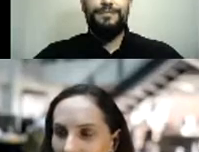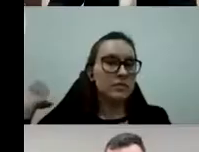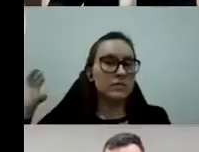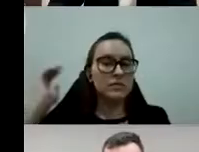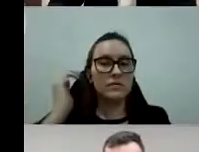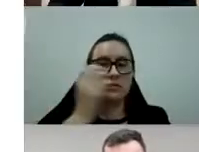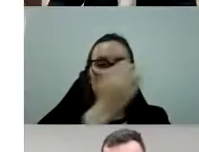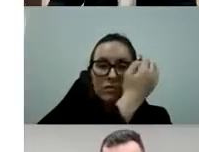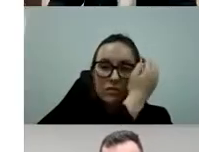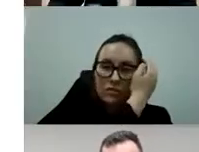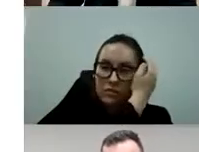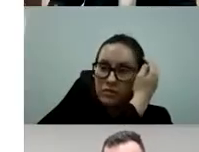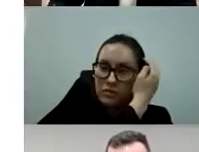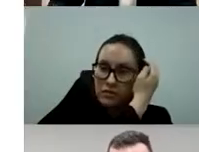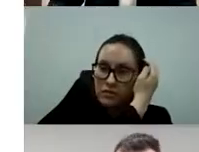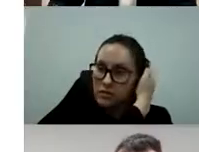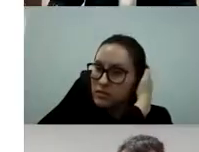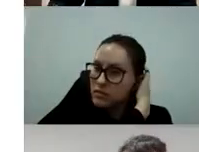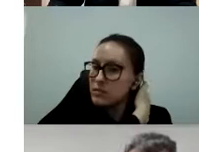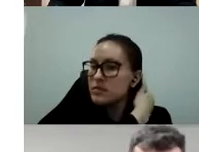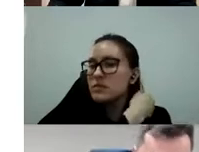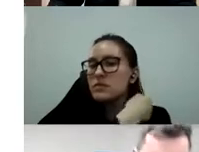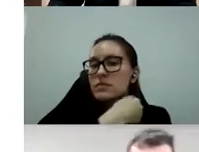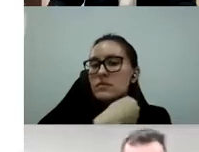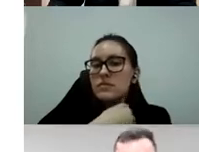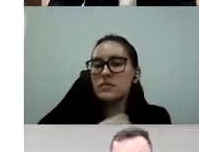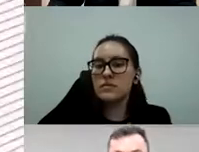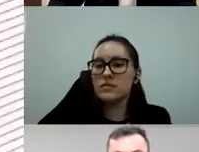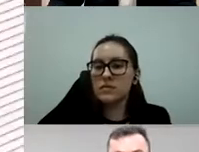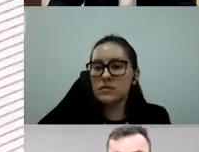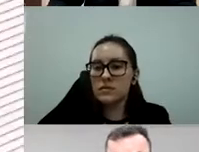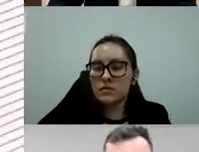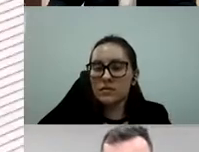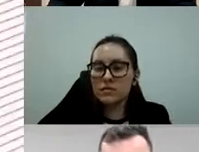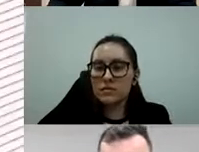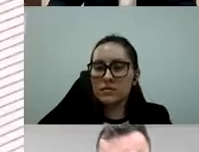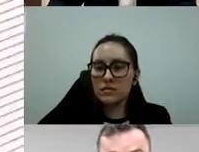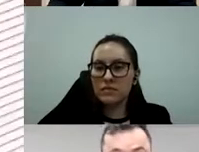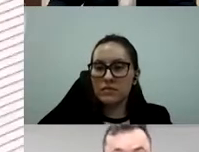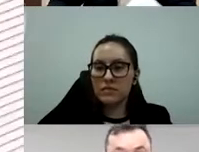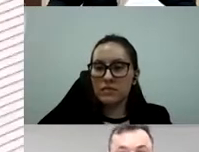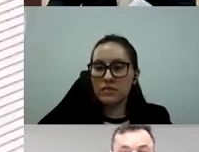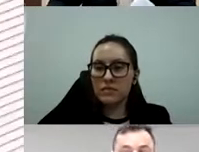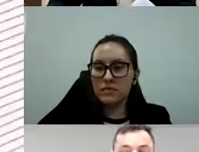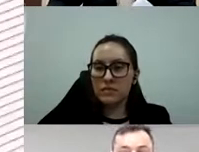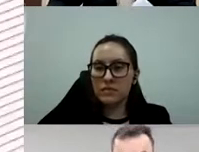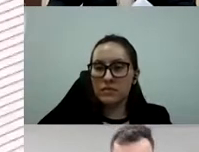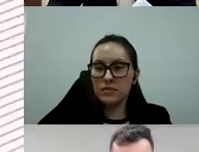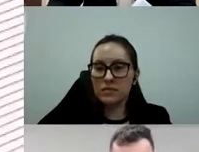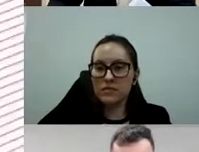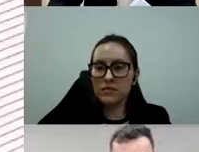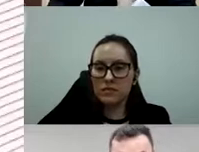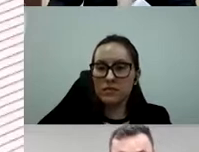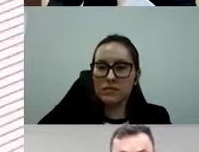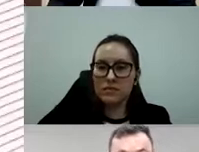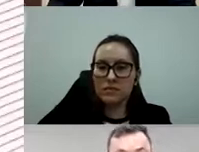novos advogados aqui de Florianópolis e chamo primeiro o doutor Rafael Queires. Doutor Rafael,